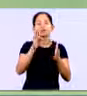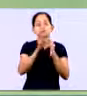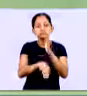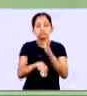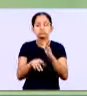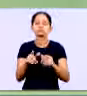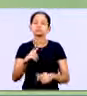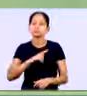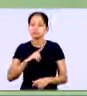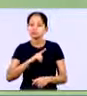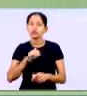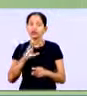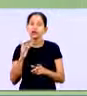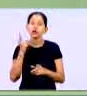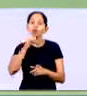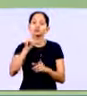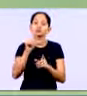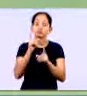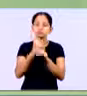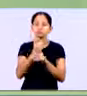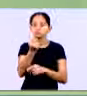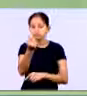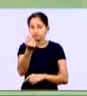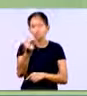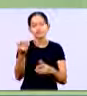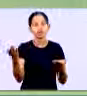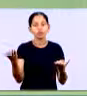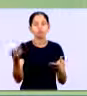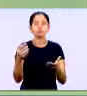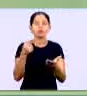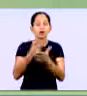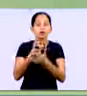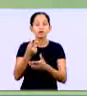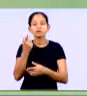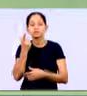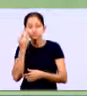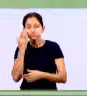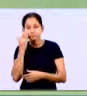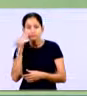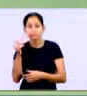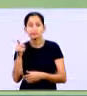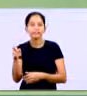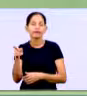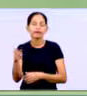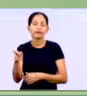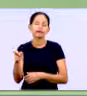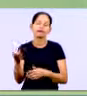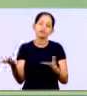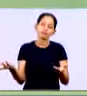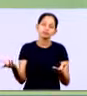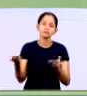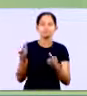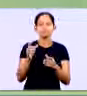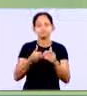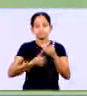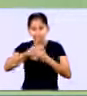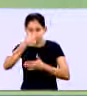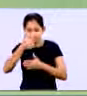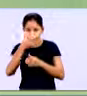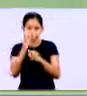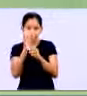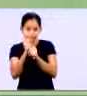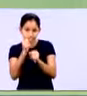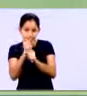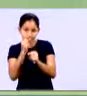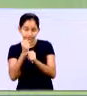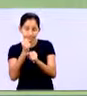valor, ou seja, o valor de compra, né? Ou seja, com relação ao capital fixo, a gente calcula o custo desse